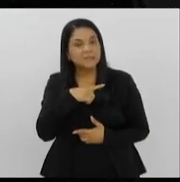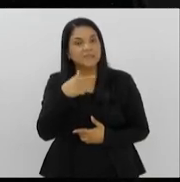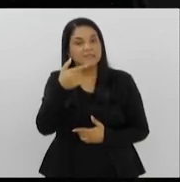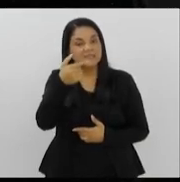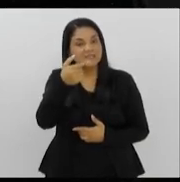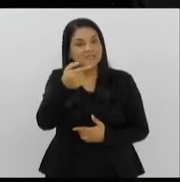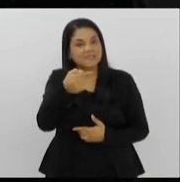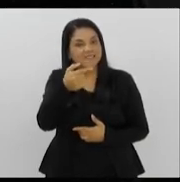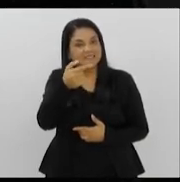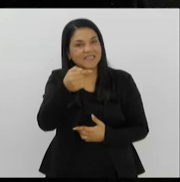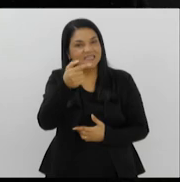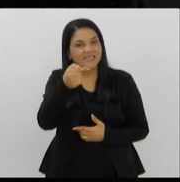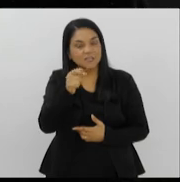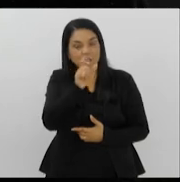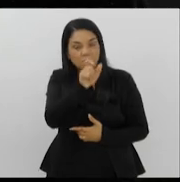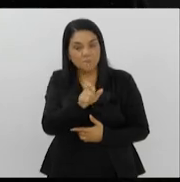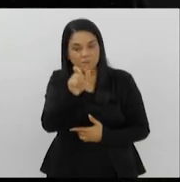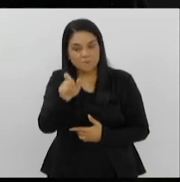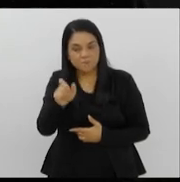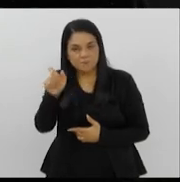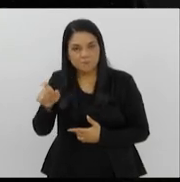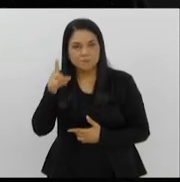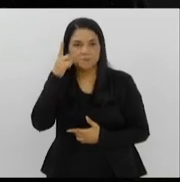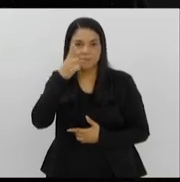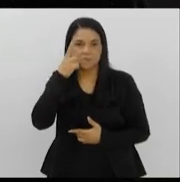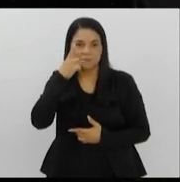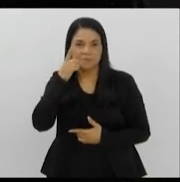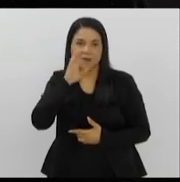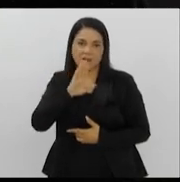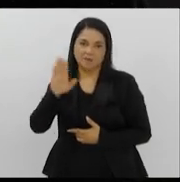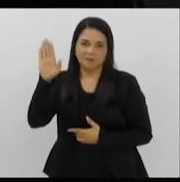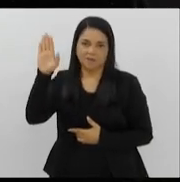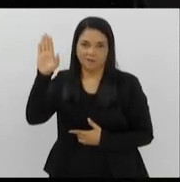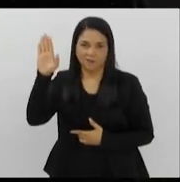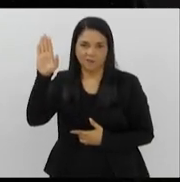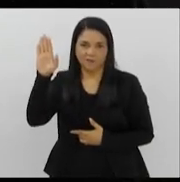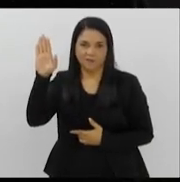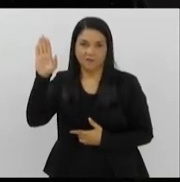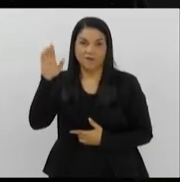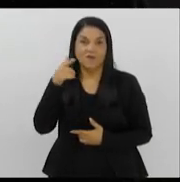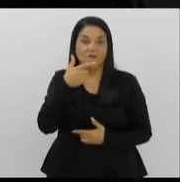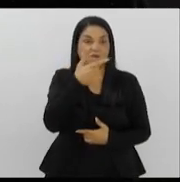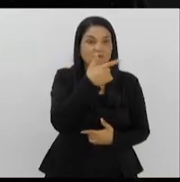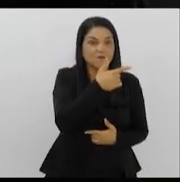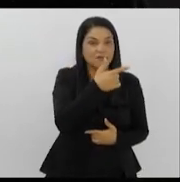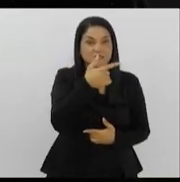17 parlamentares candidatos, praticamente